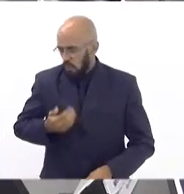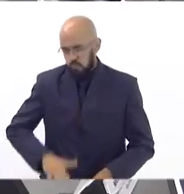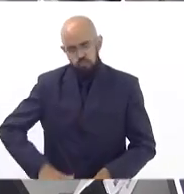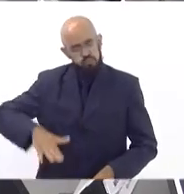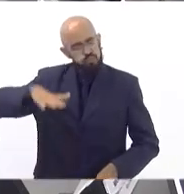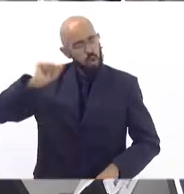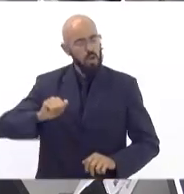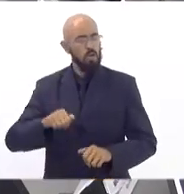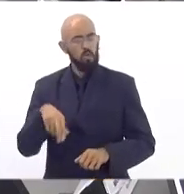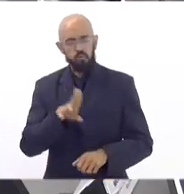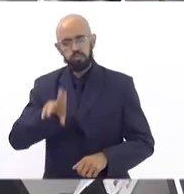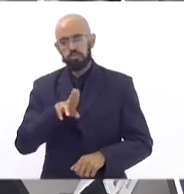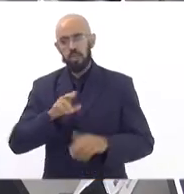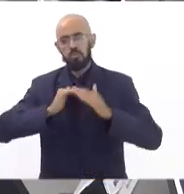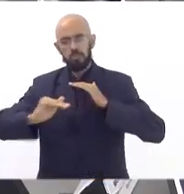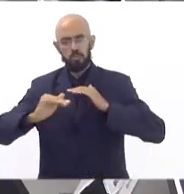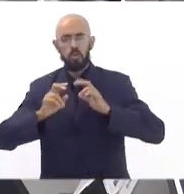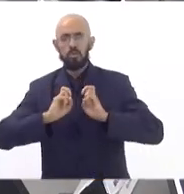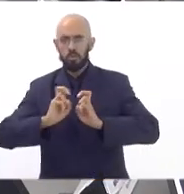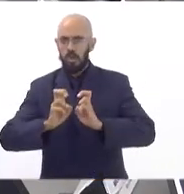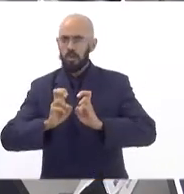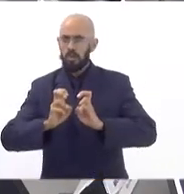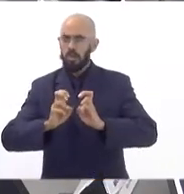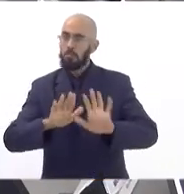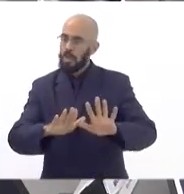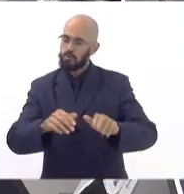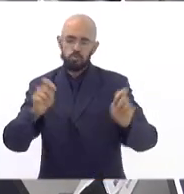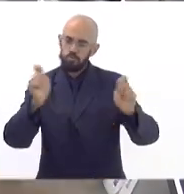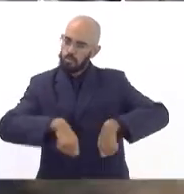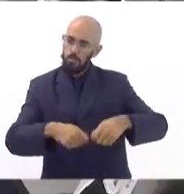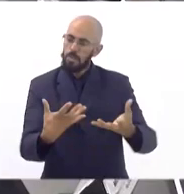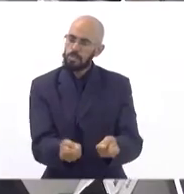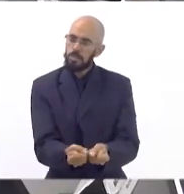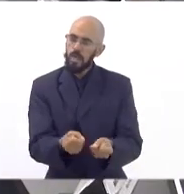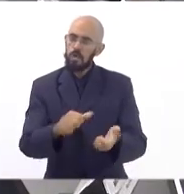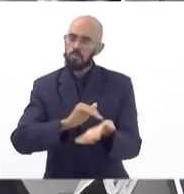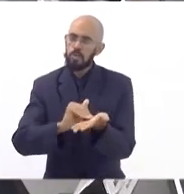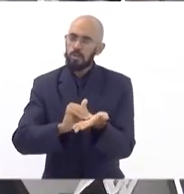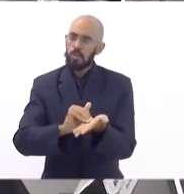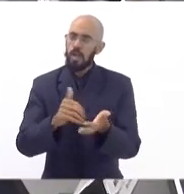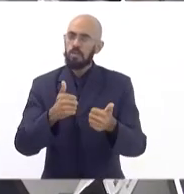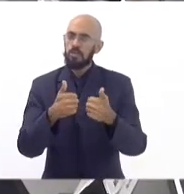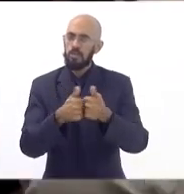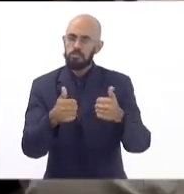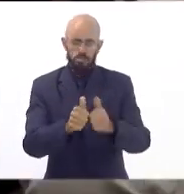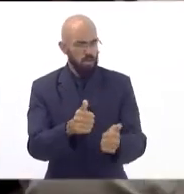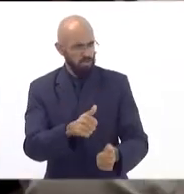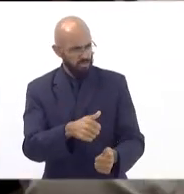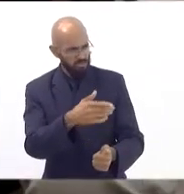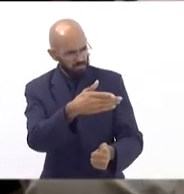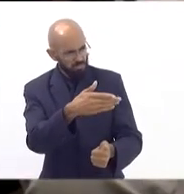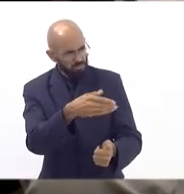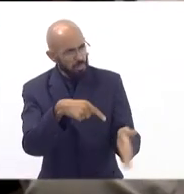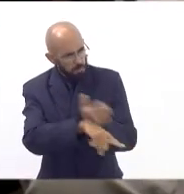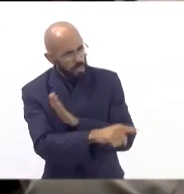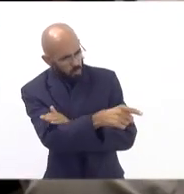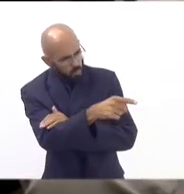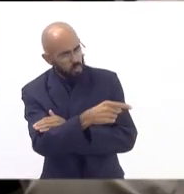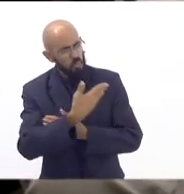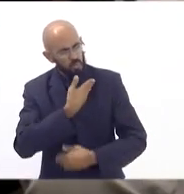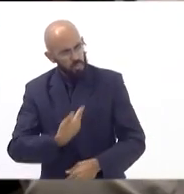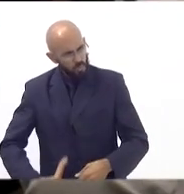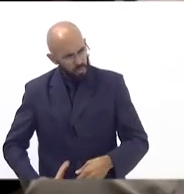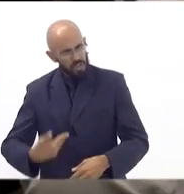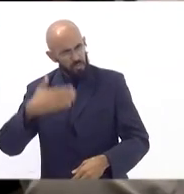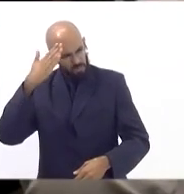agora é inadimissível só como se até transporte Será que o governador não tem conhecimento tá acontecendo ou só tem